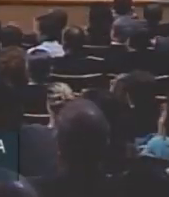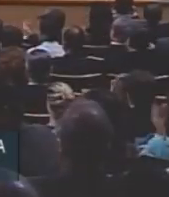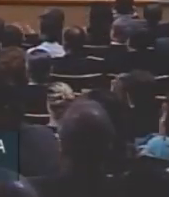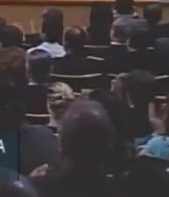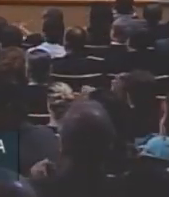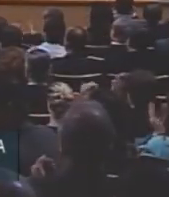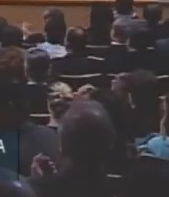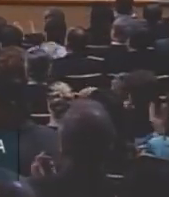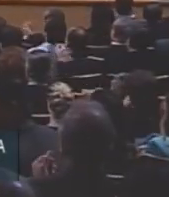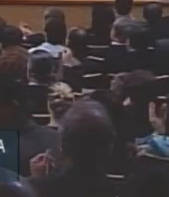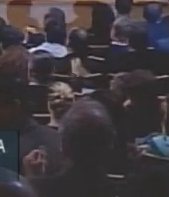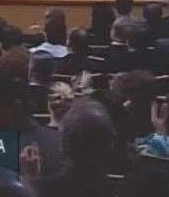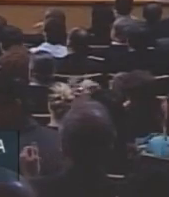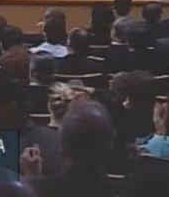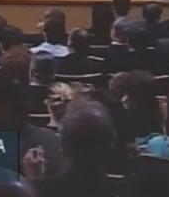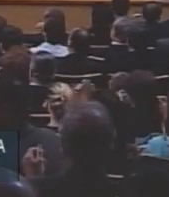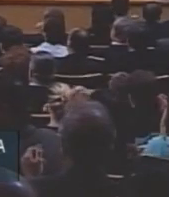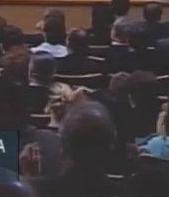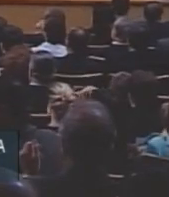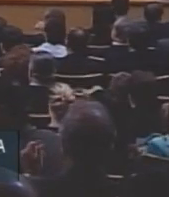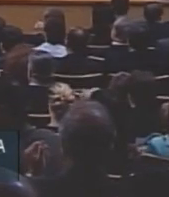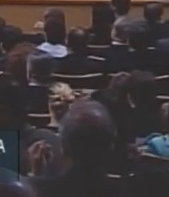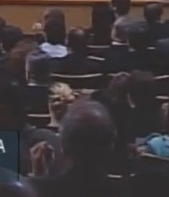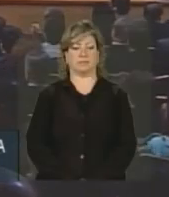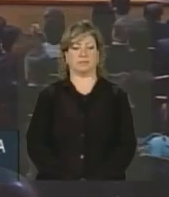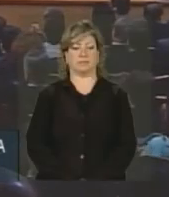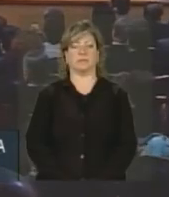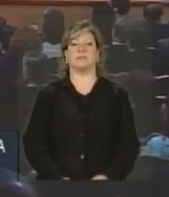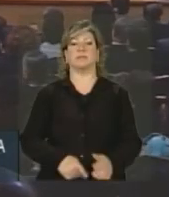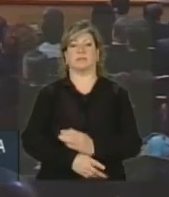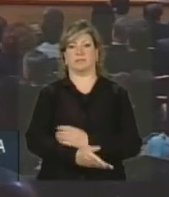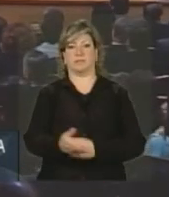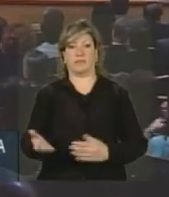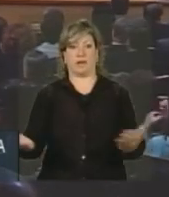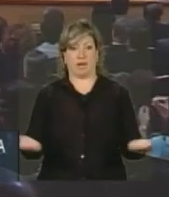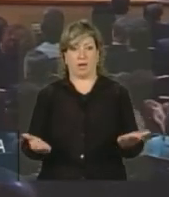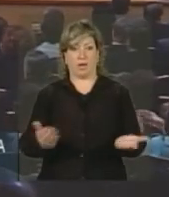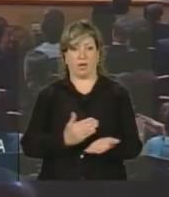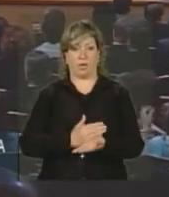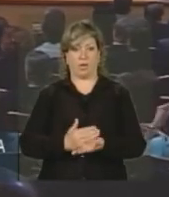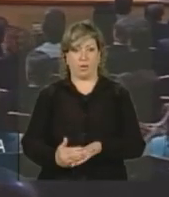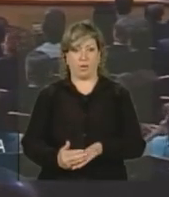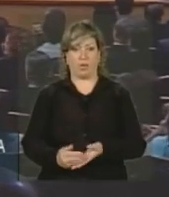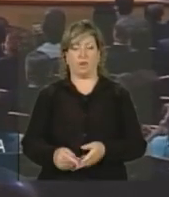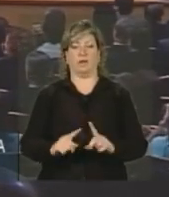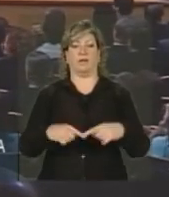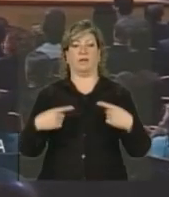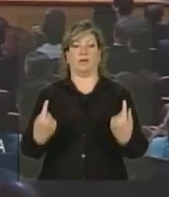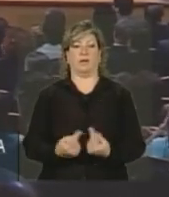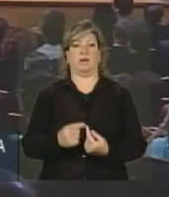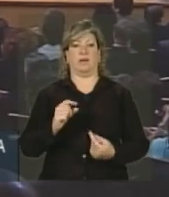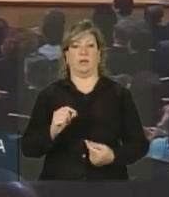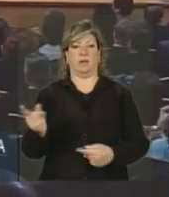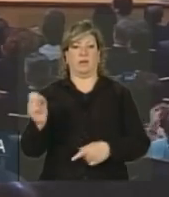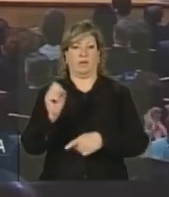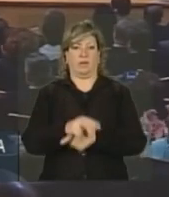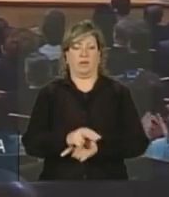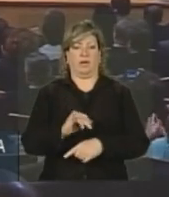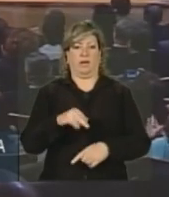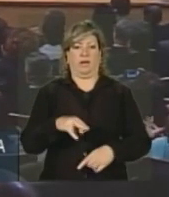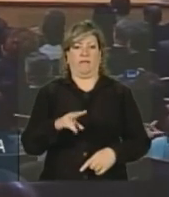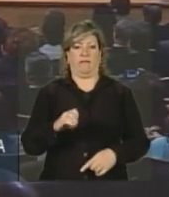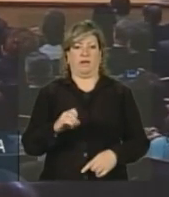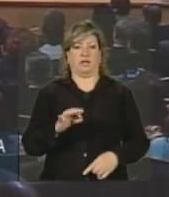Senhoras e senhores, neste momento terá início a cerimônia de investidura do professor Dr. Roberto